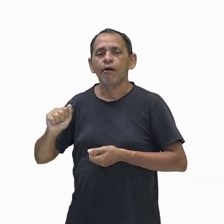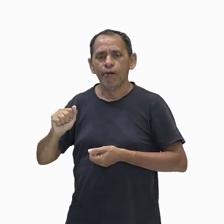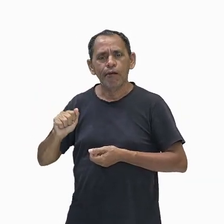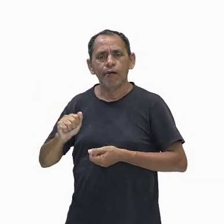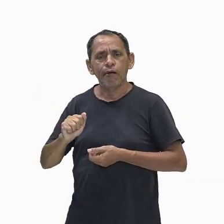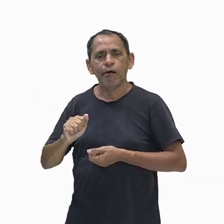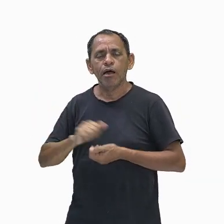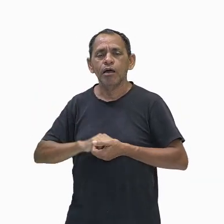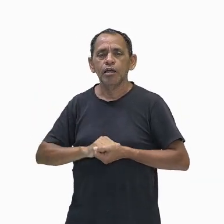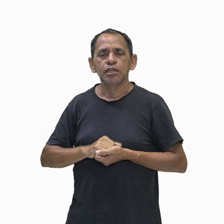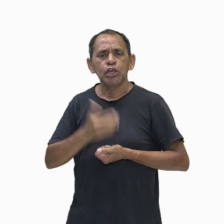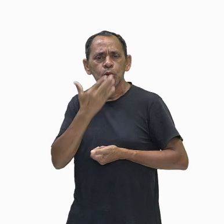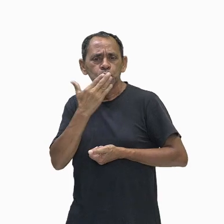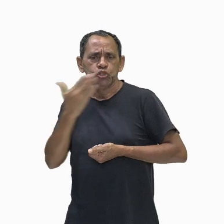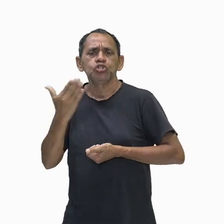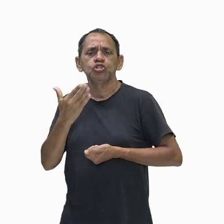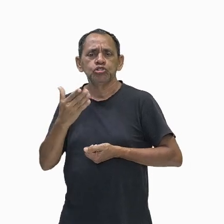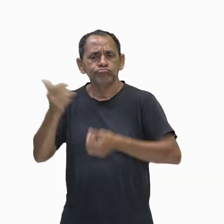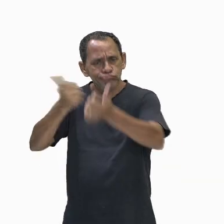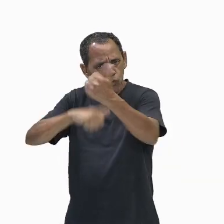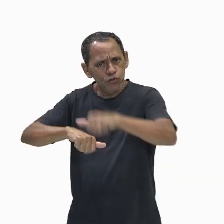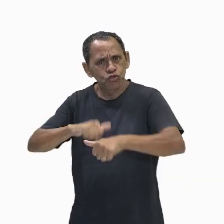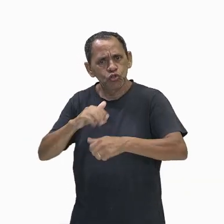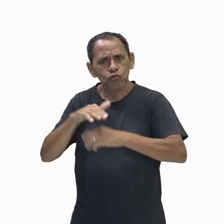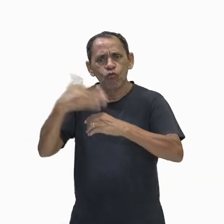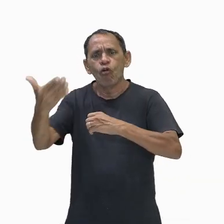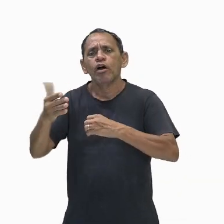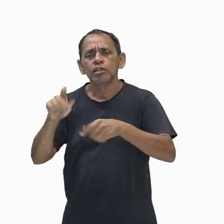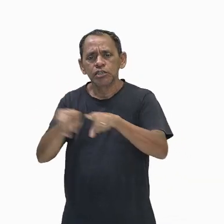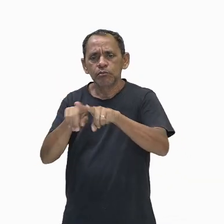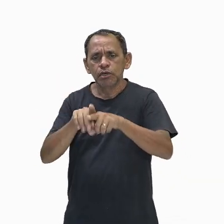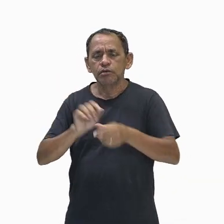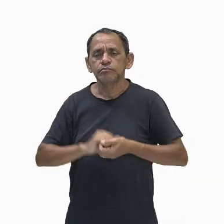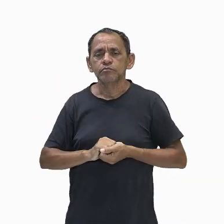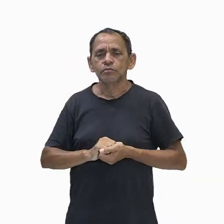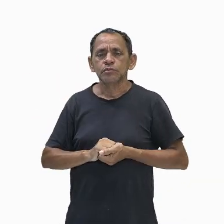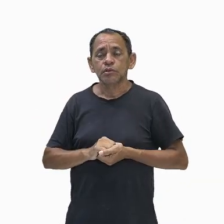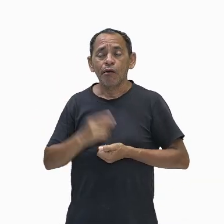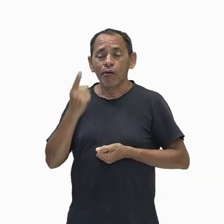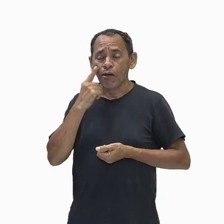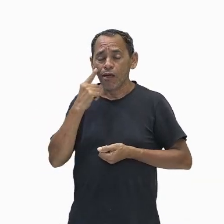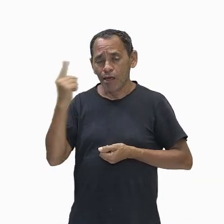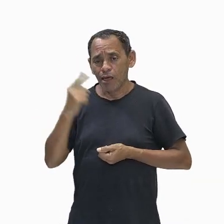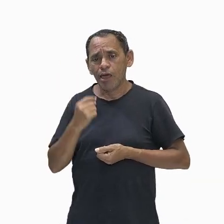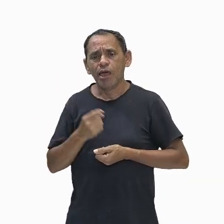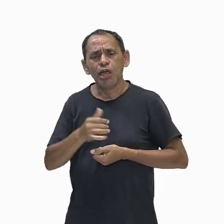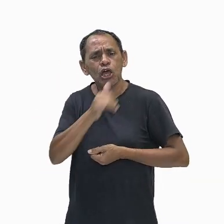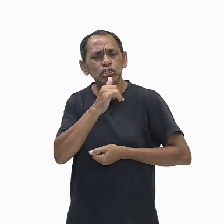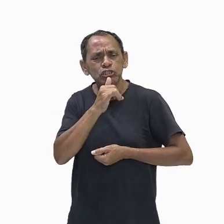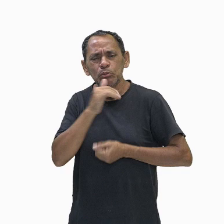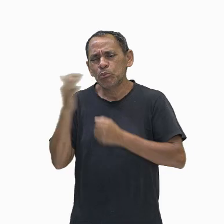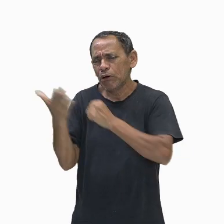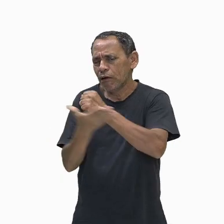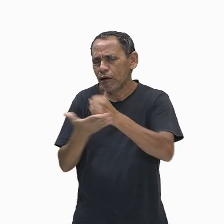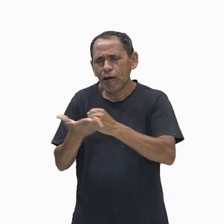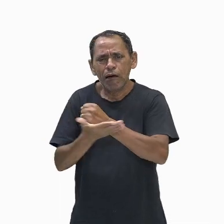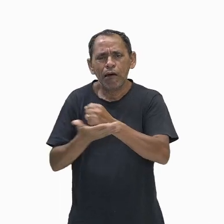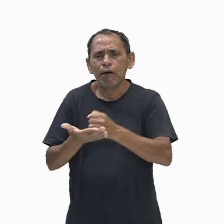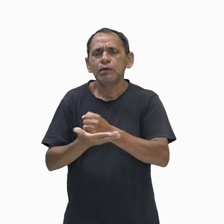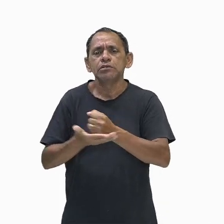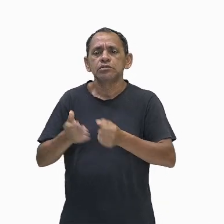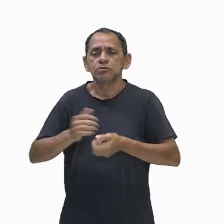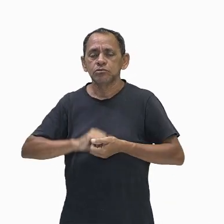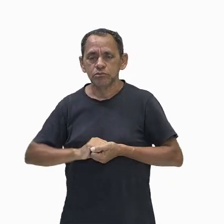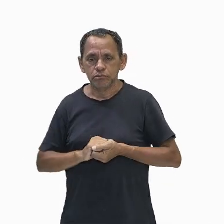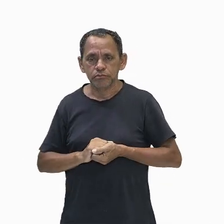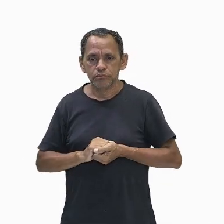avaliações externas. O que vocês estão vendo aí é um exemplo muito básico, trivial, do daltonismo.